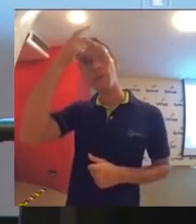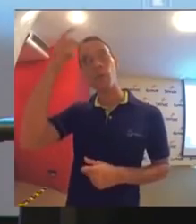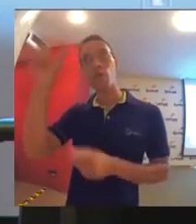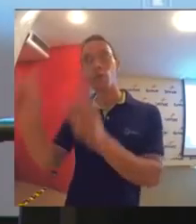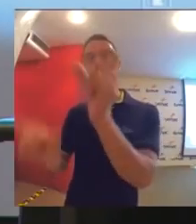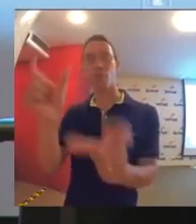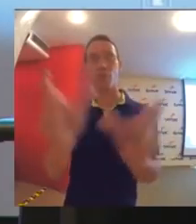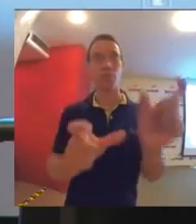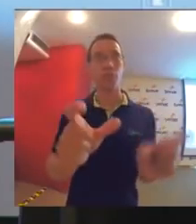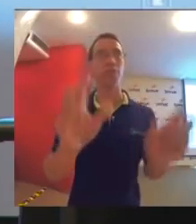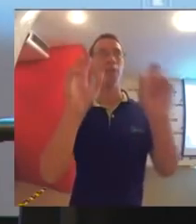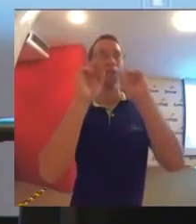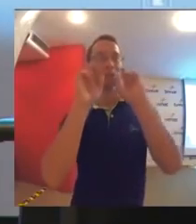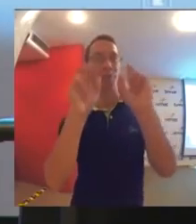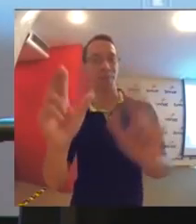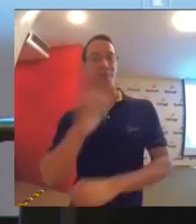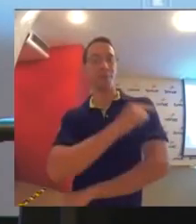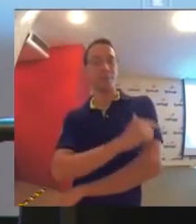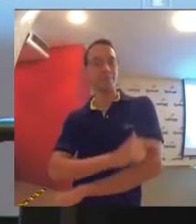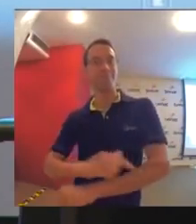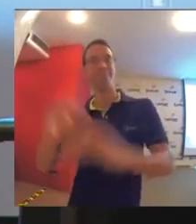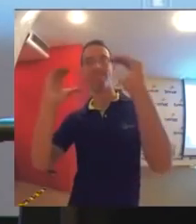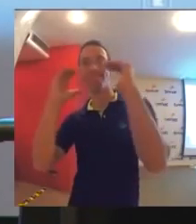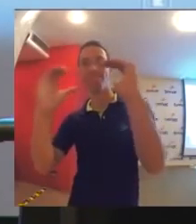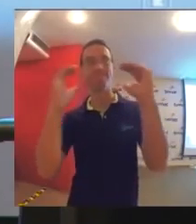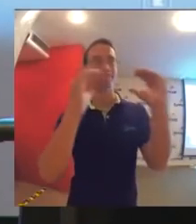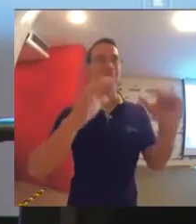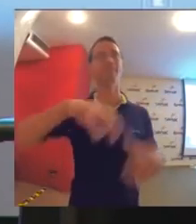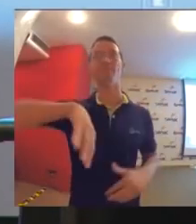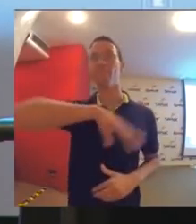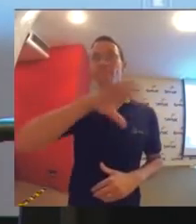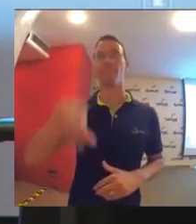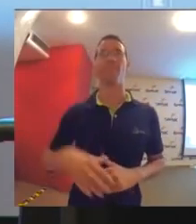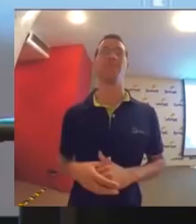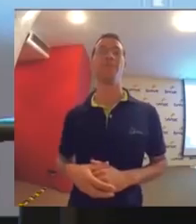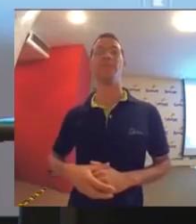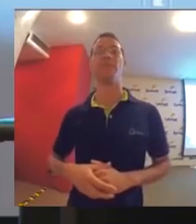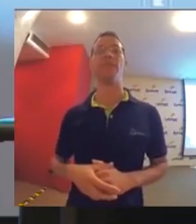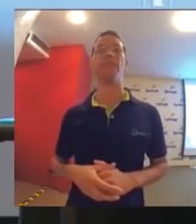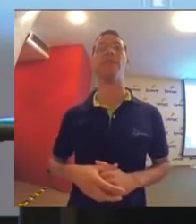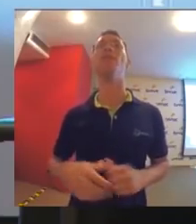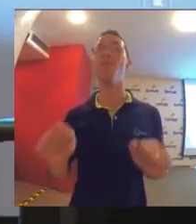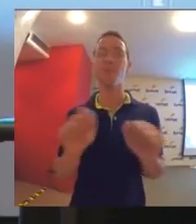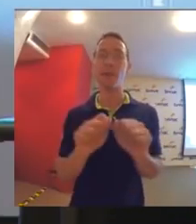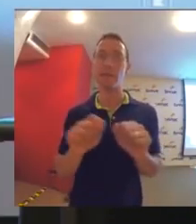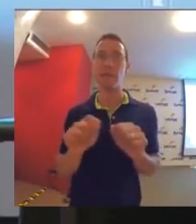estão, respeitando-as nos seus saberes e saber fazer, para